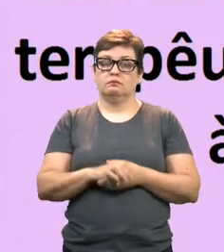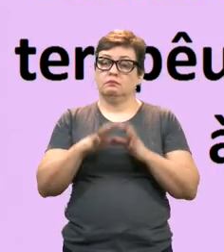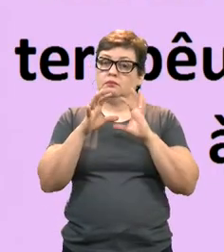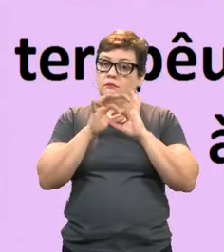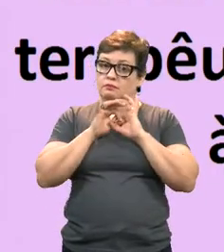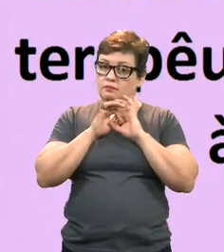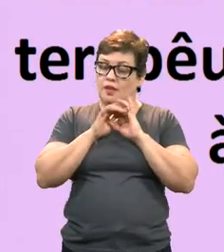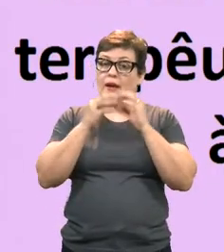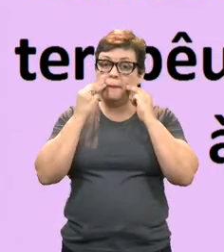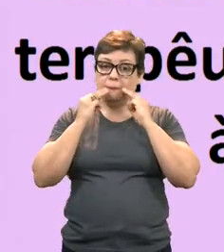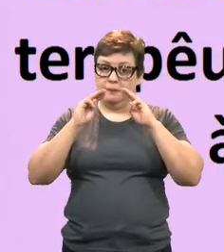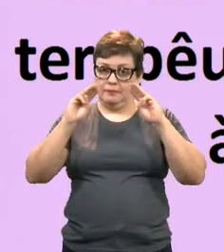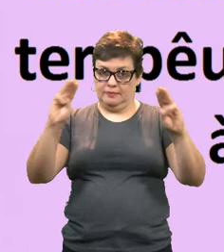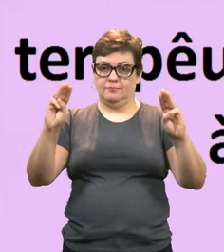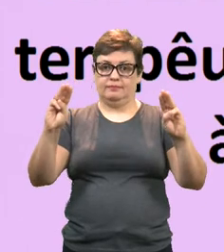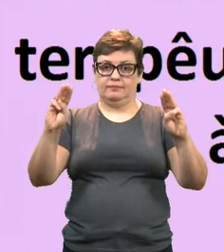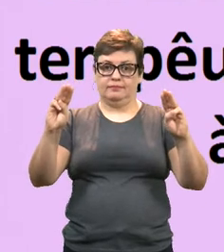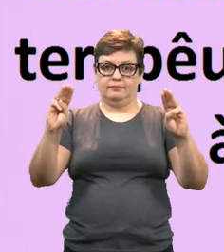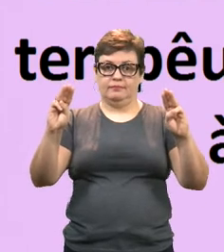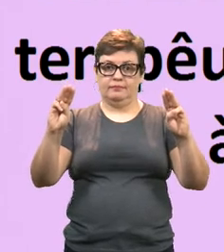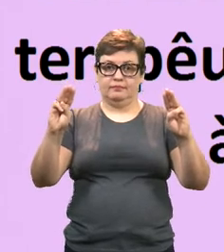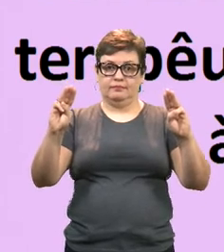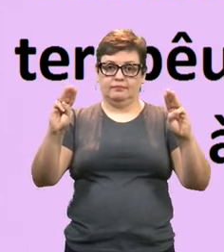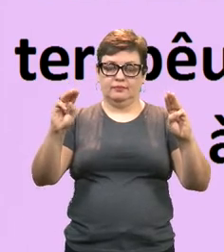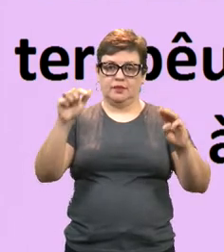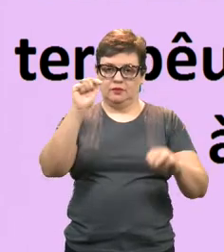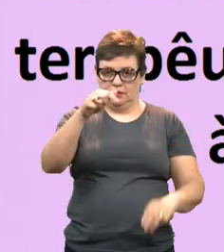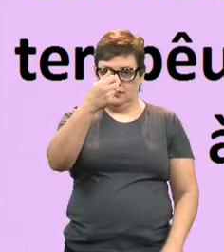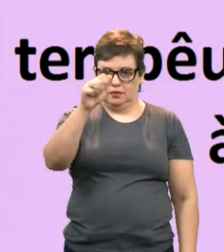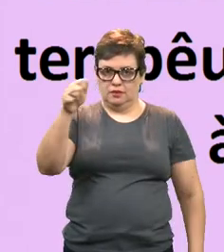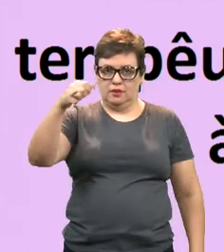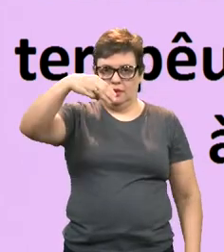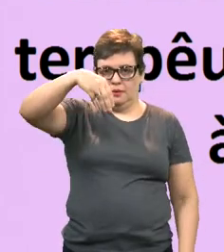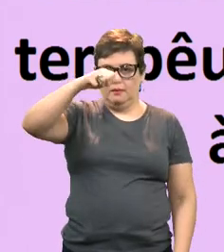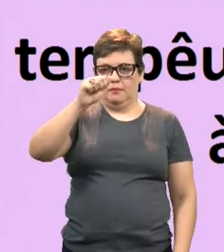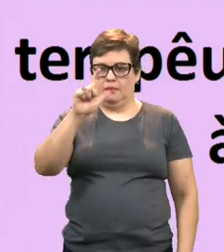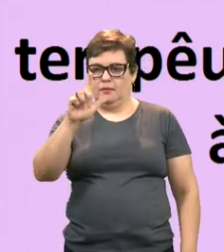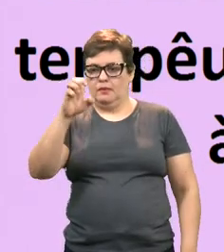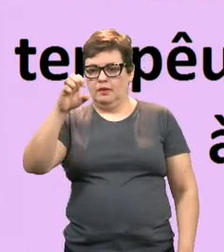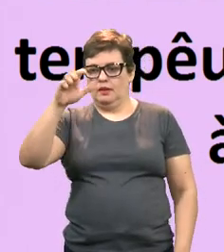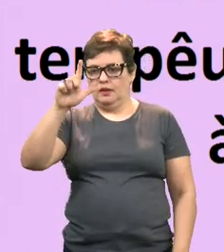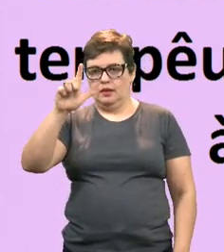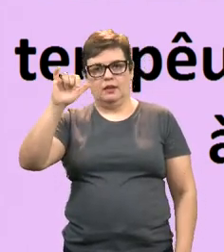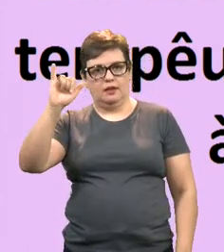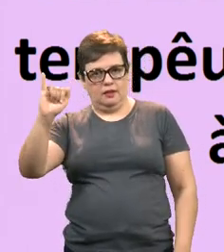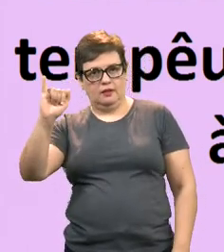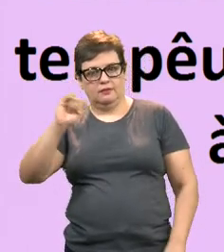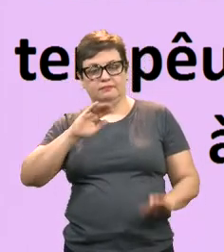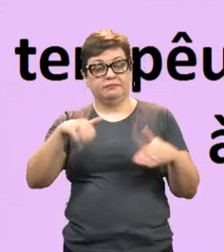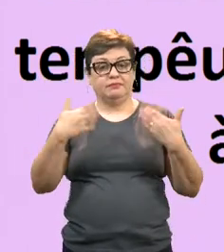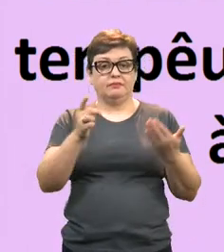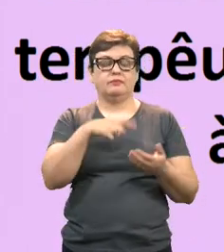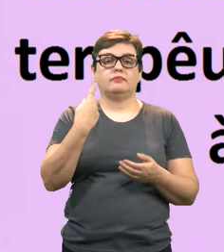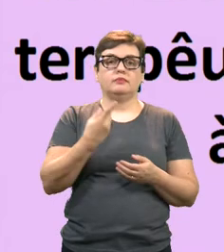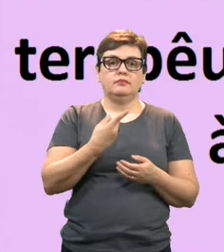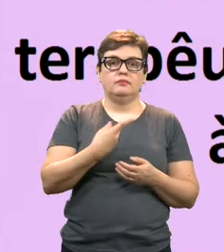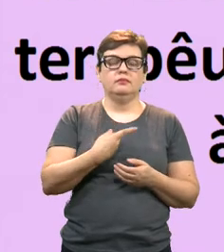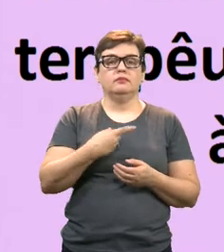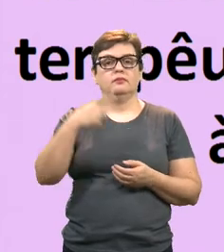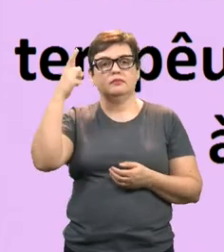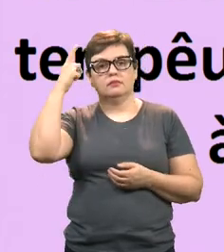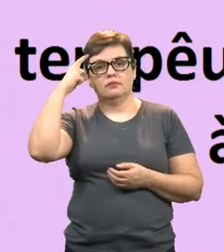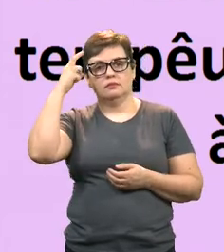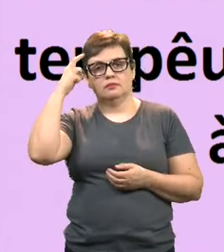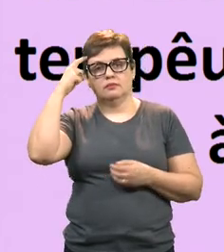Então, por que vem a Malele? Por que esse nome Malele? Né? Quando nós resolvemos fundar uma